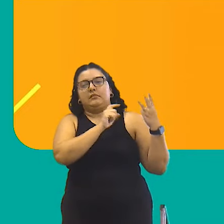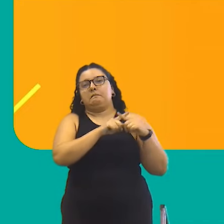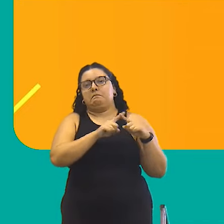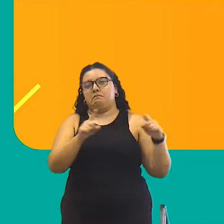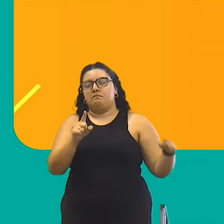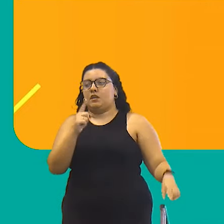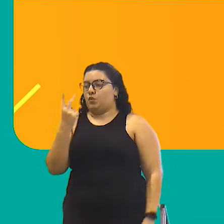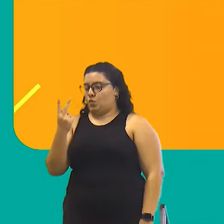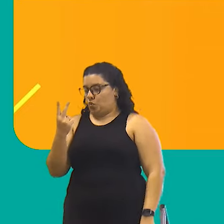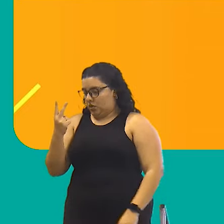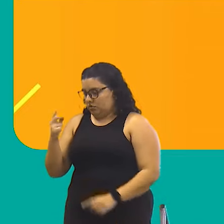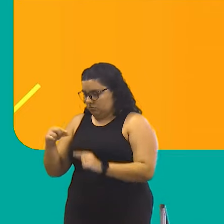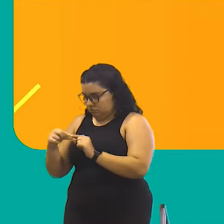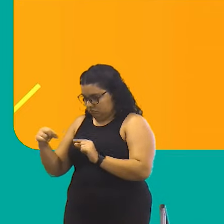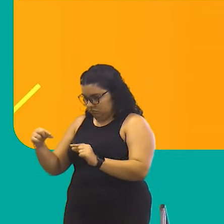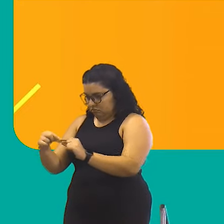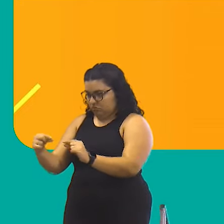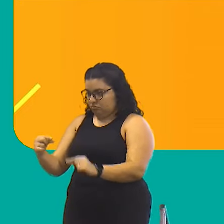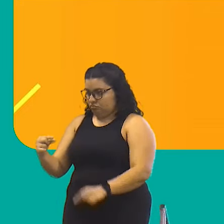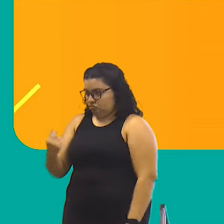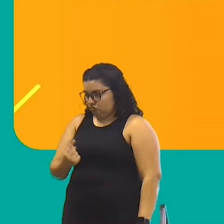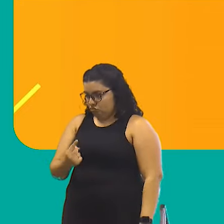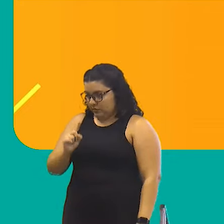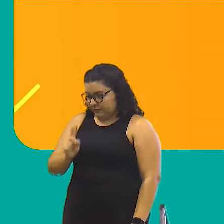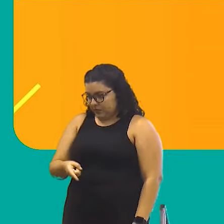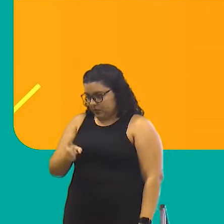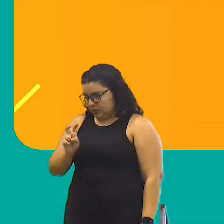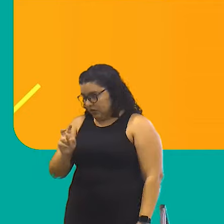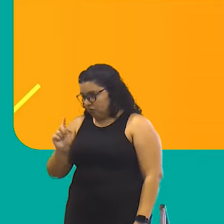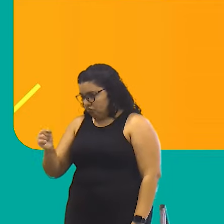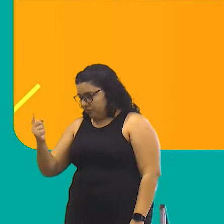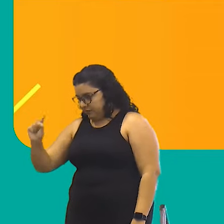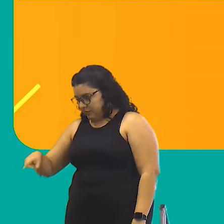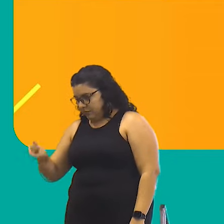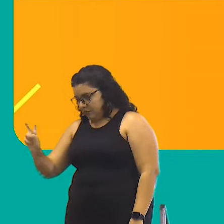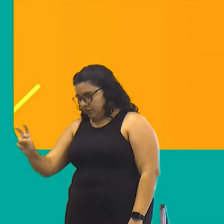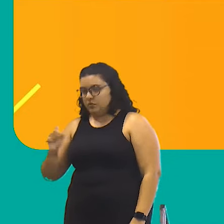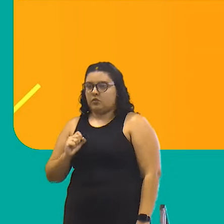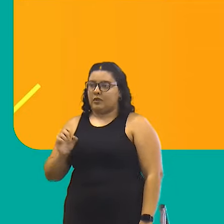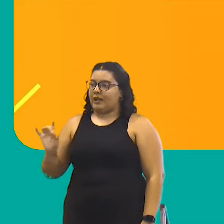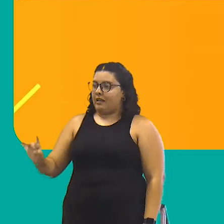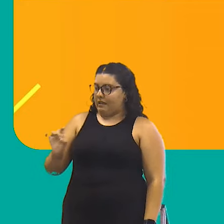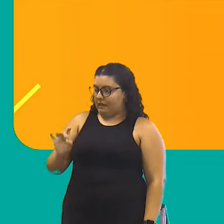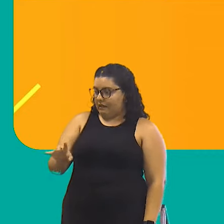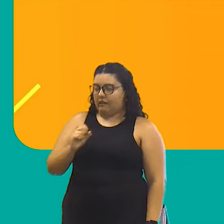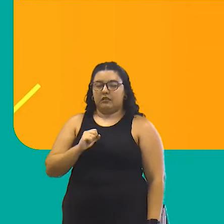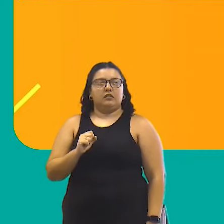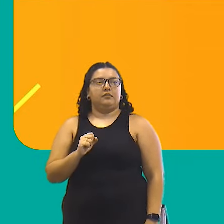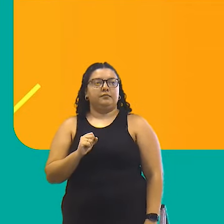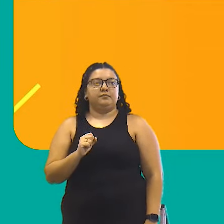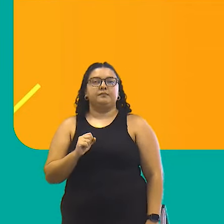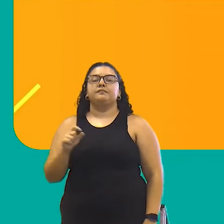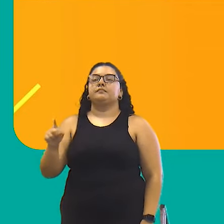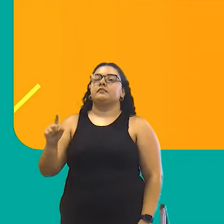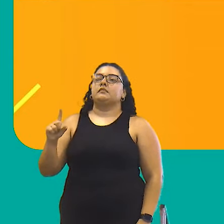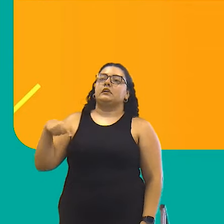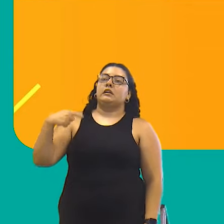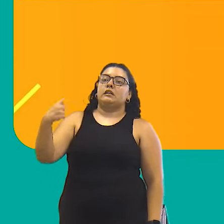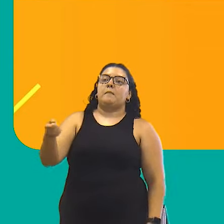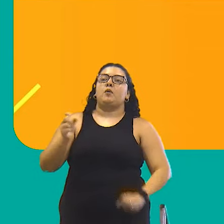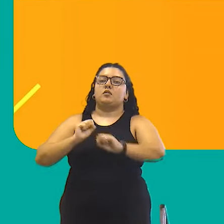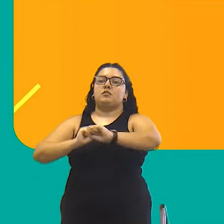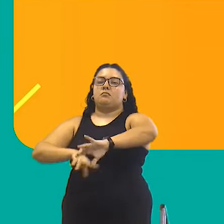2 pilhas que eu comprei tem quanto? 1,5 volt. Depois ele te dá uma